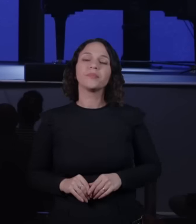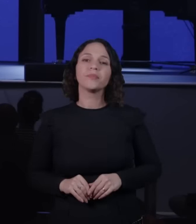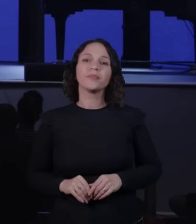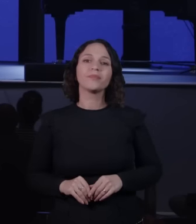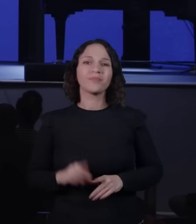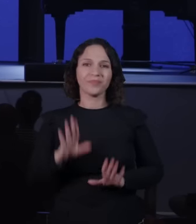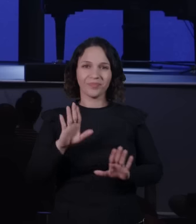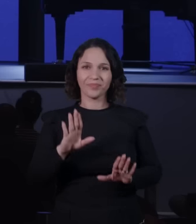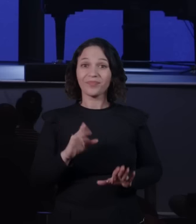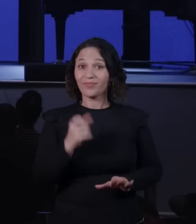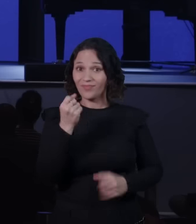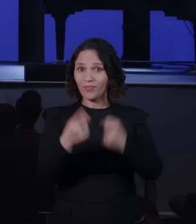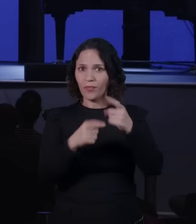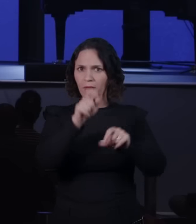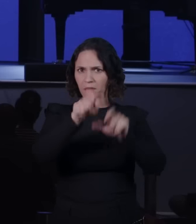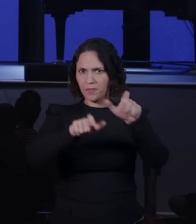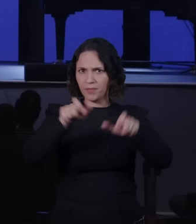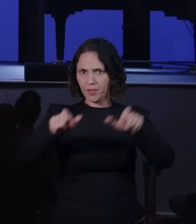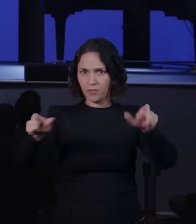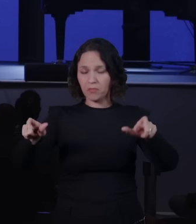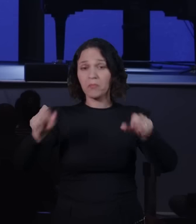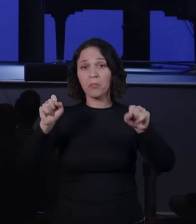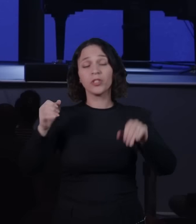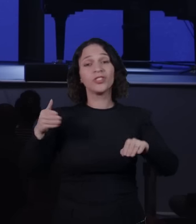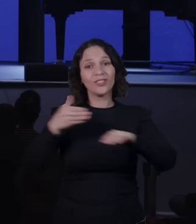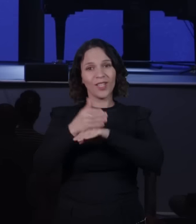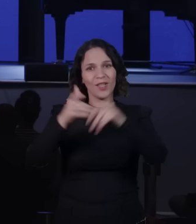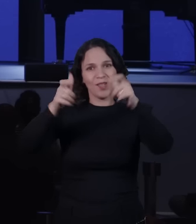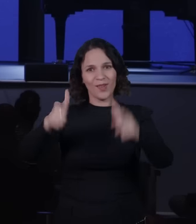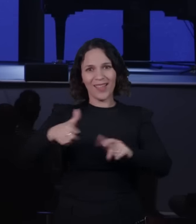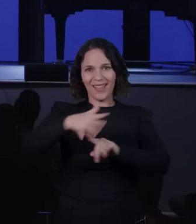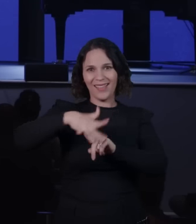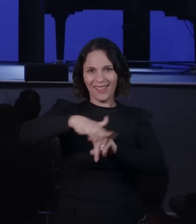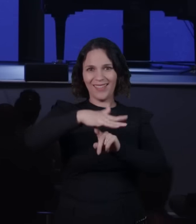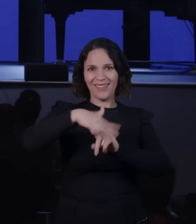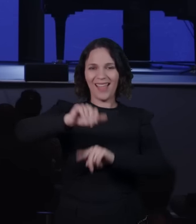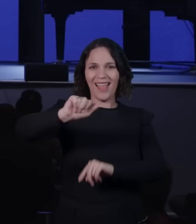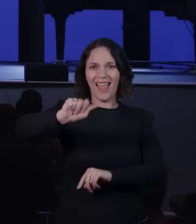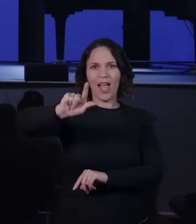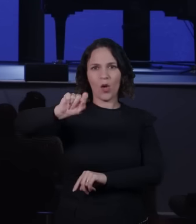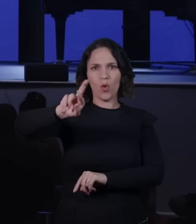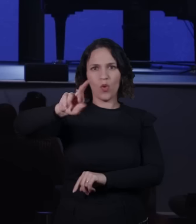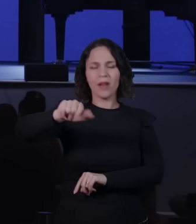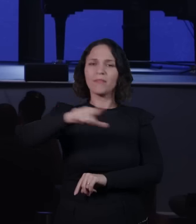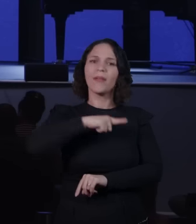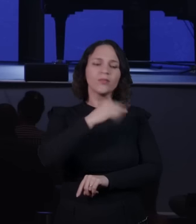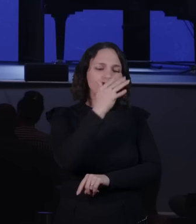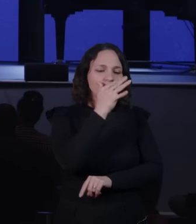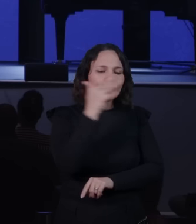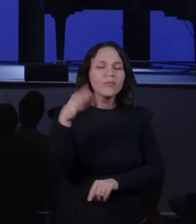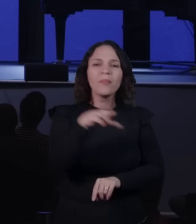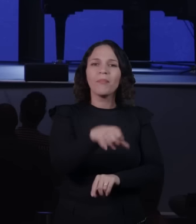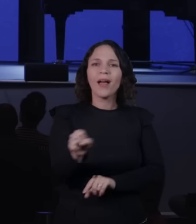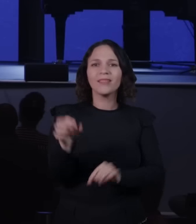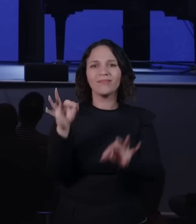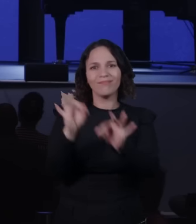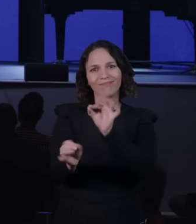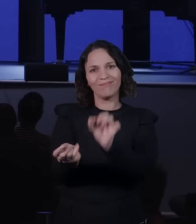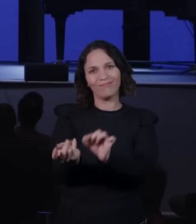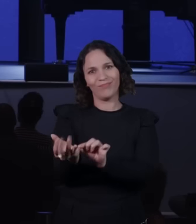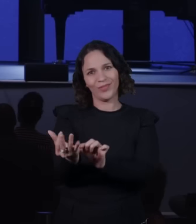parêntese. Algumas daquelas pessoas podiam chegar na ágora, passar a mão ali no incenso, e